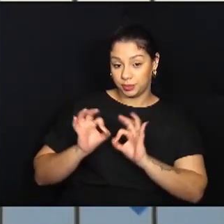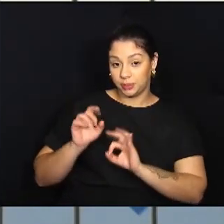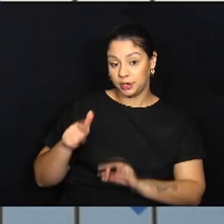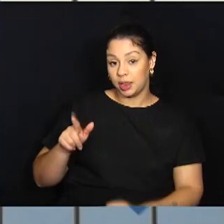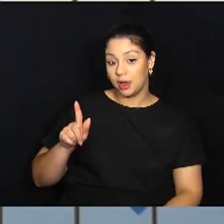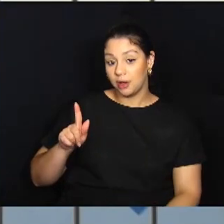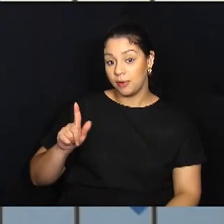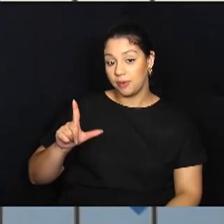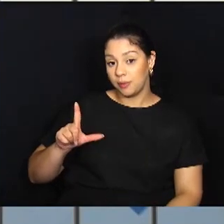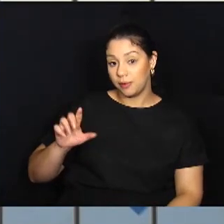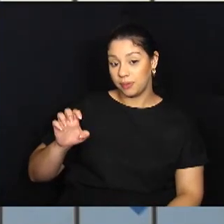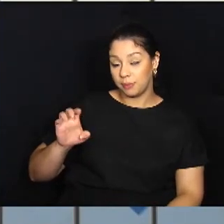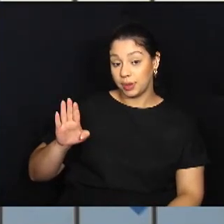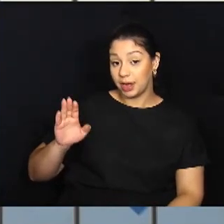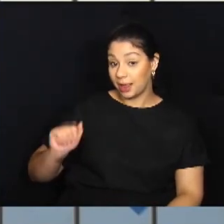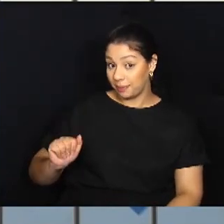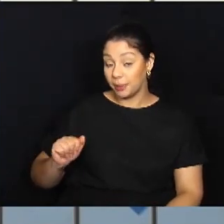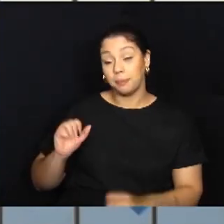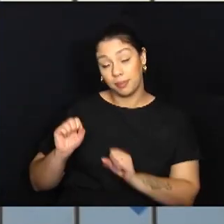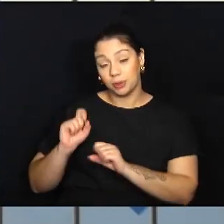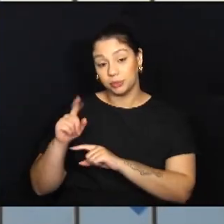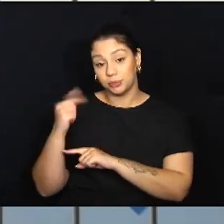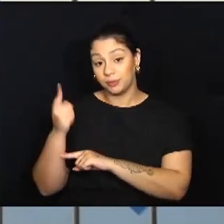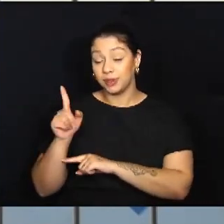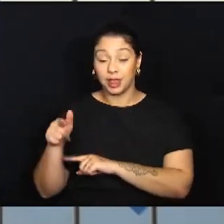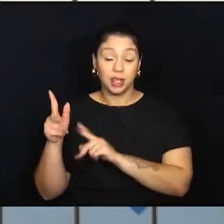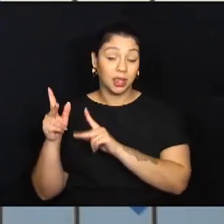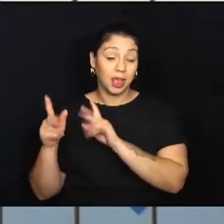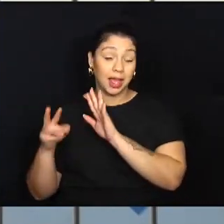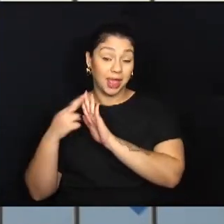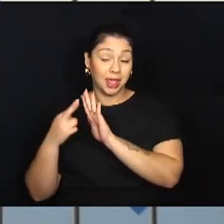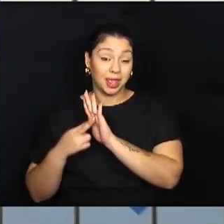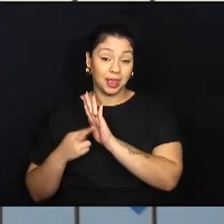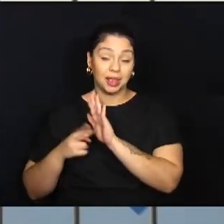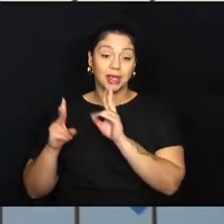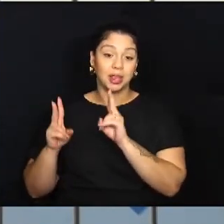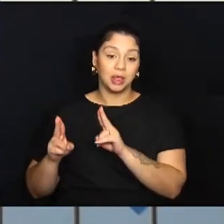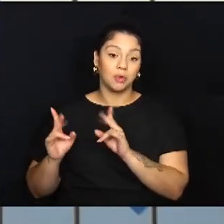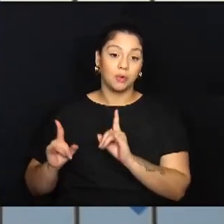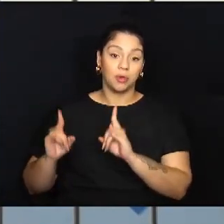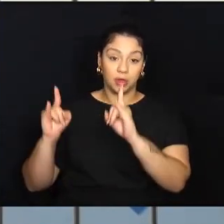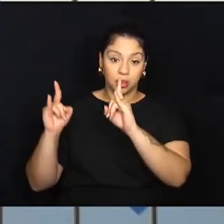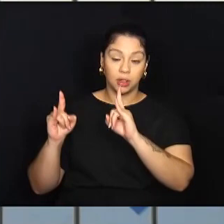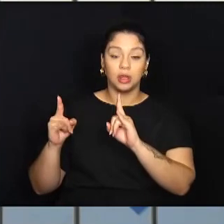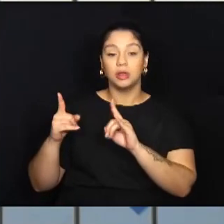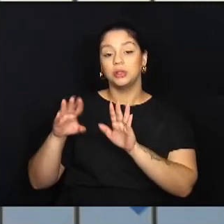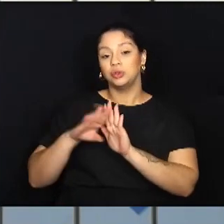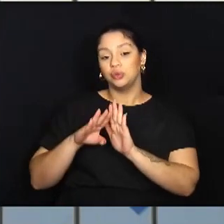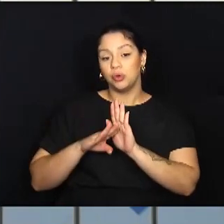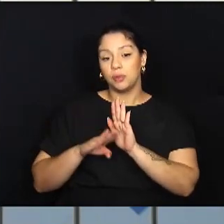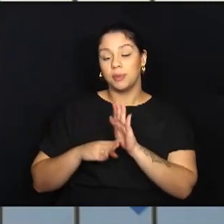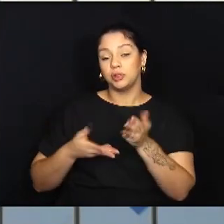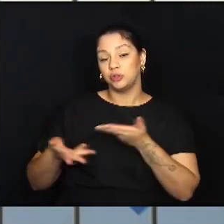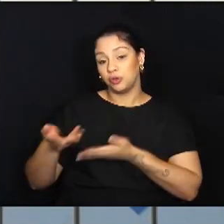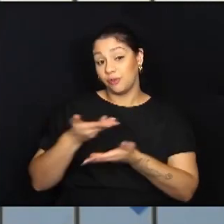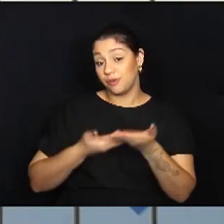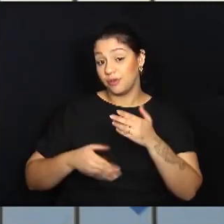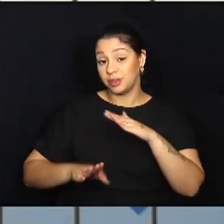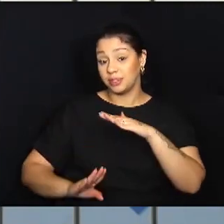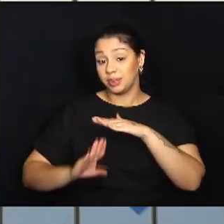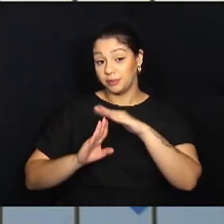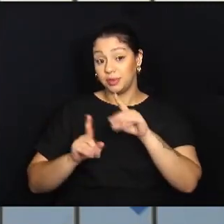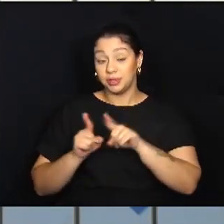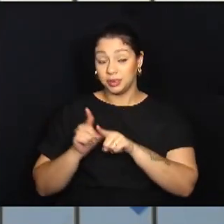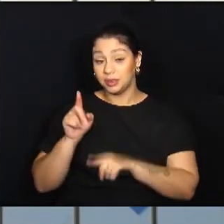regras de condomínios de lotes são as mesmas de um prédio, por exemplo, com normas sobre convivência, limites, acesso e